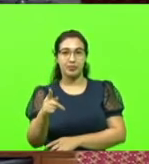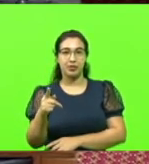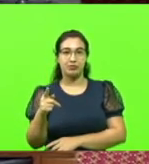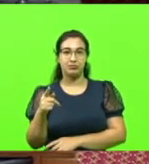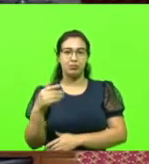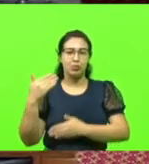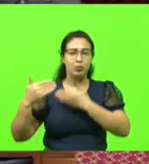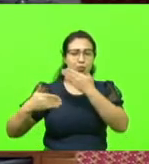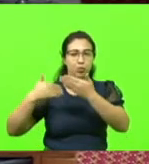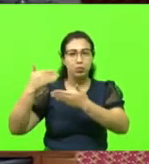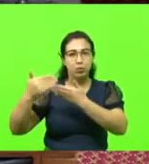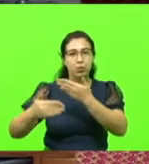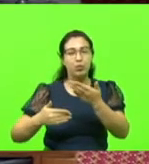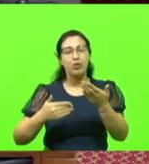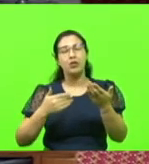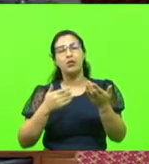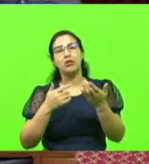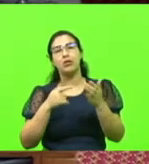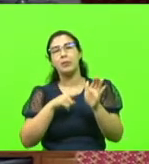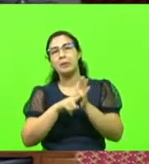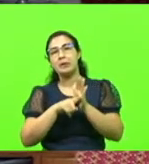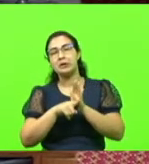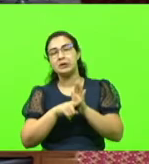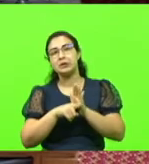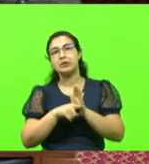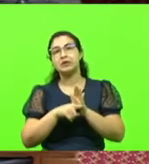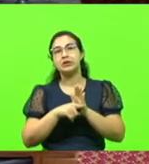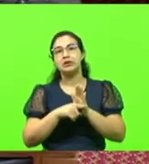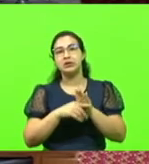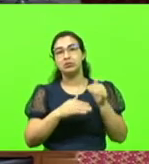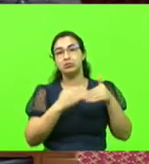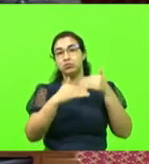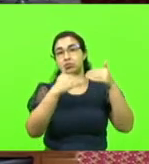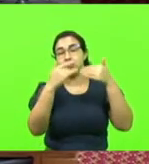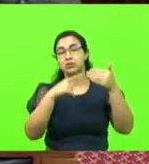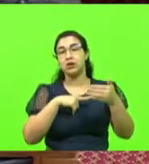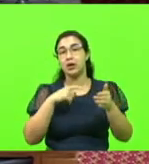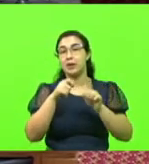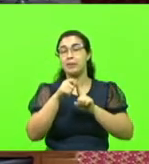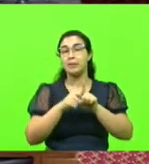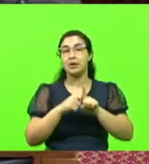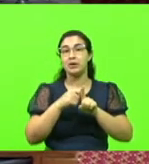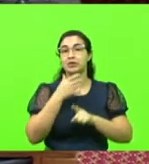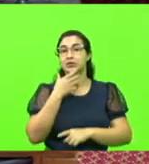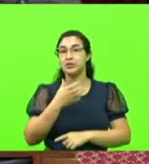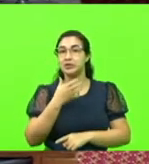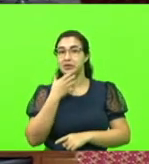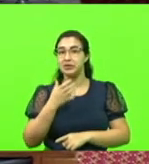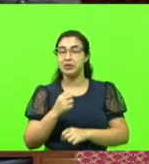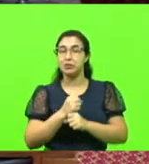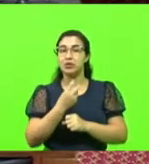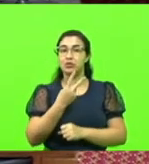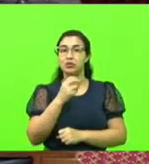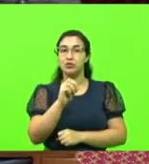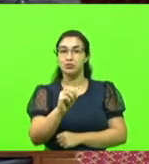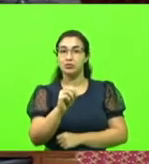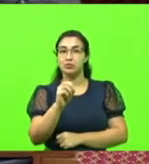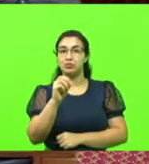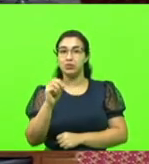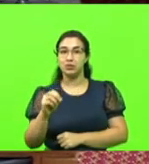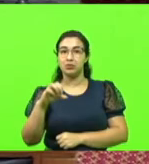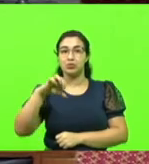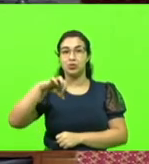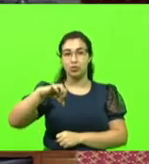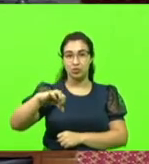ensino, a pesquisa e a extensão foram se desenvolvendo e, em dezembro de 2009, foi constituída